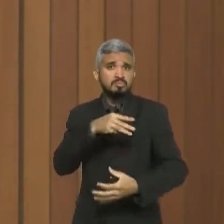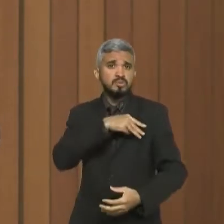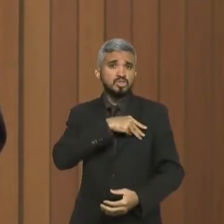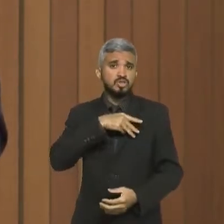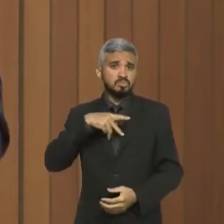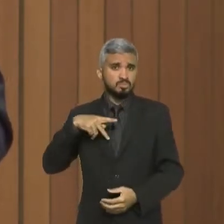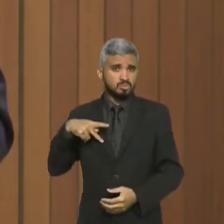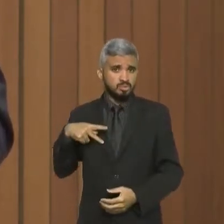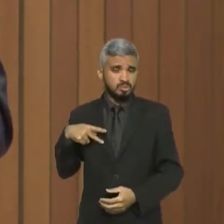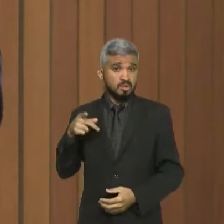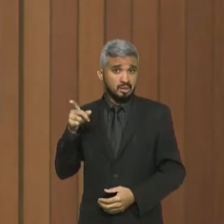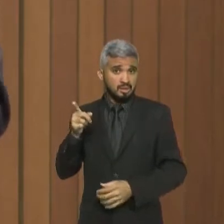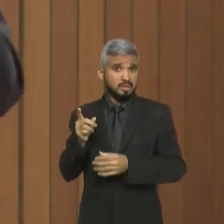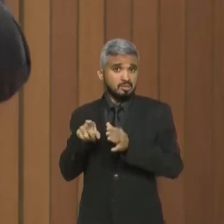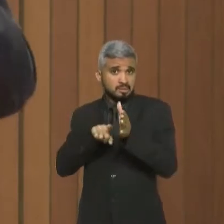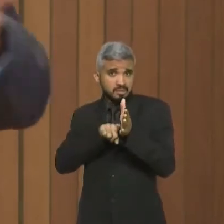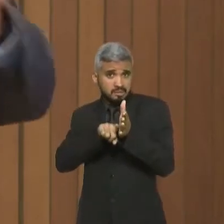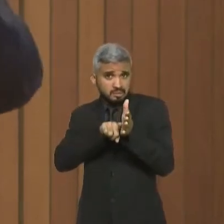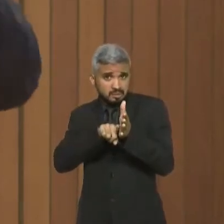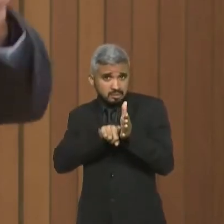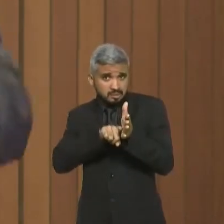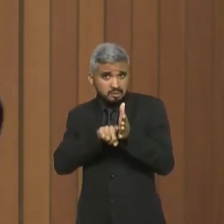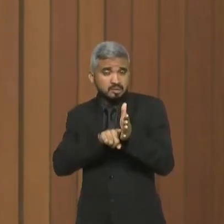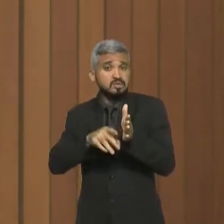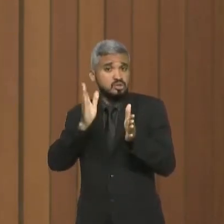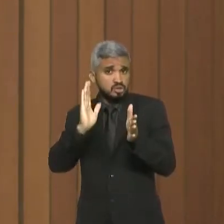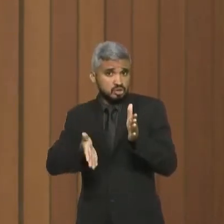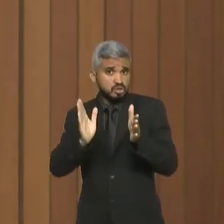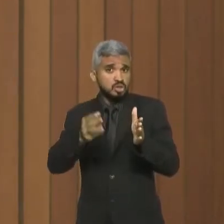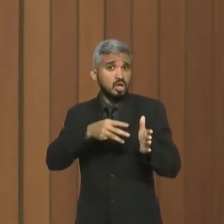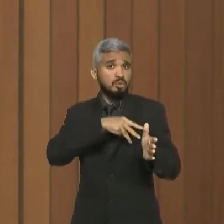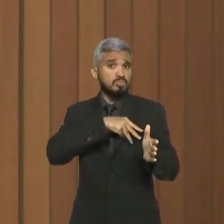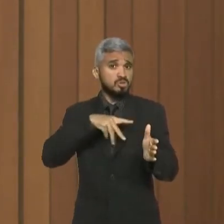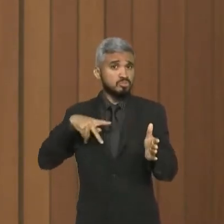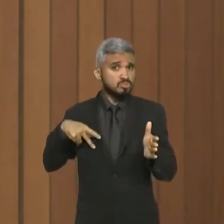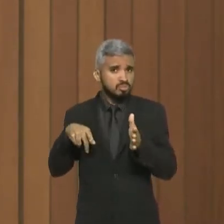apurando isso, e prestado contas do que a CINFRA faz.